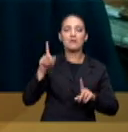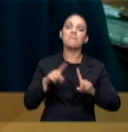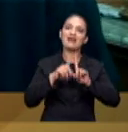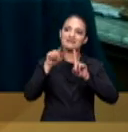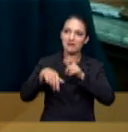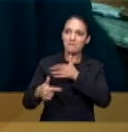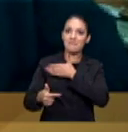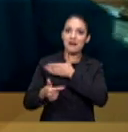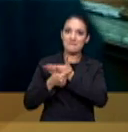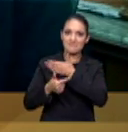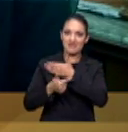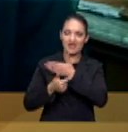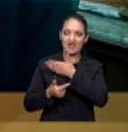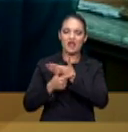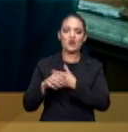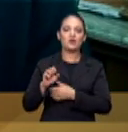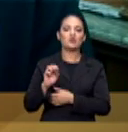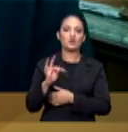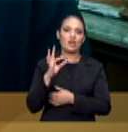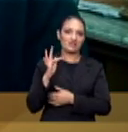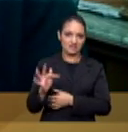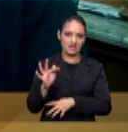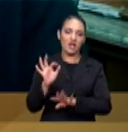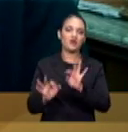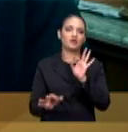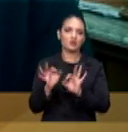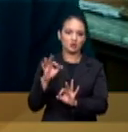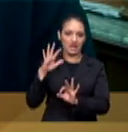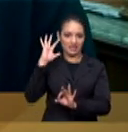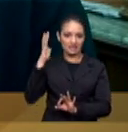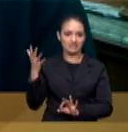cabe realmente ao Supremo julgar a matéria.